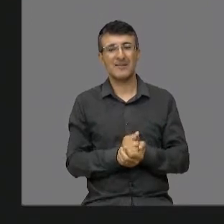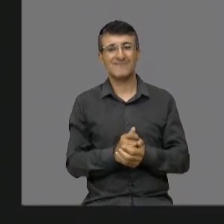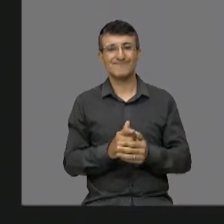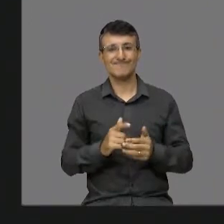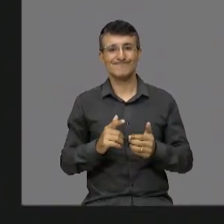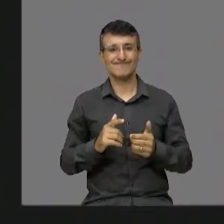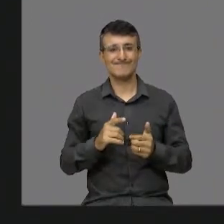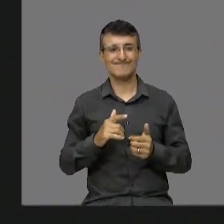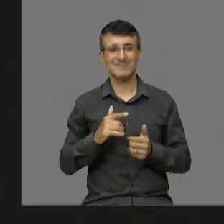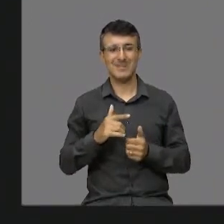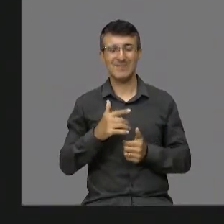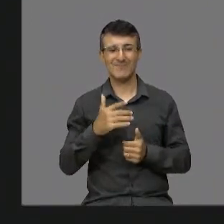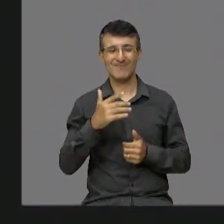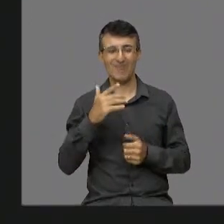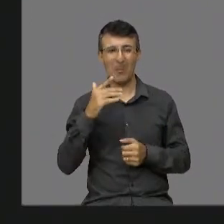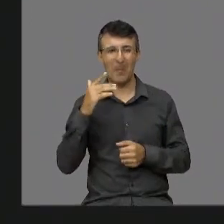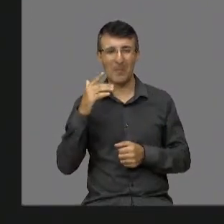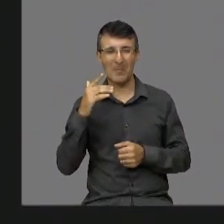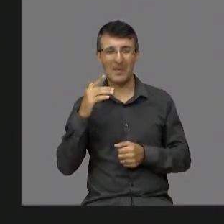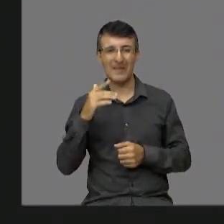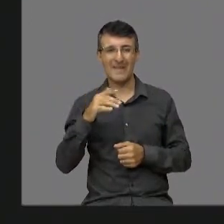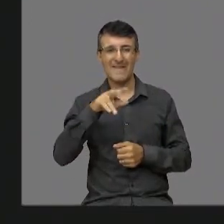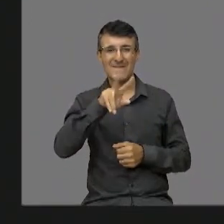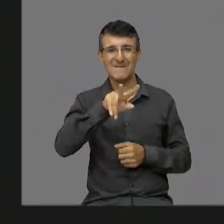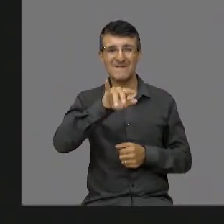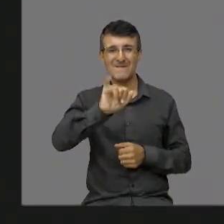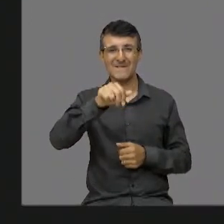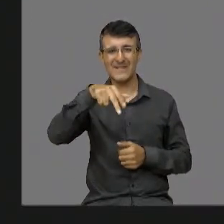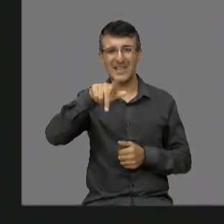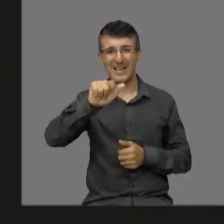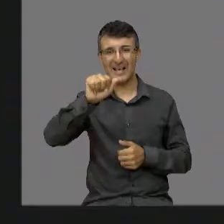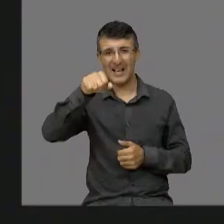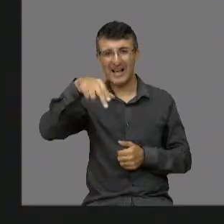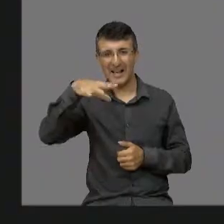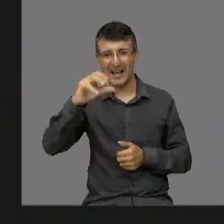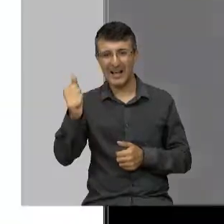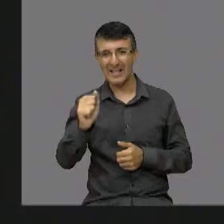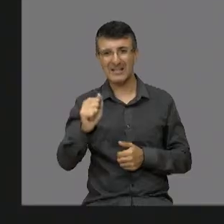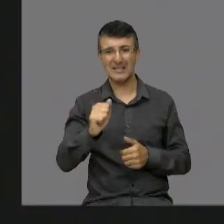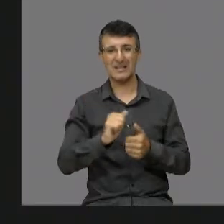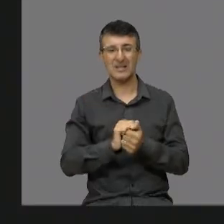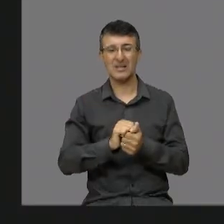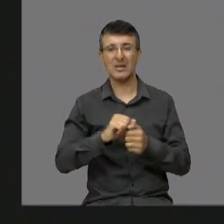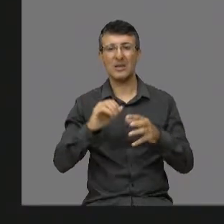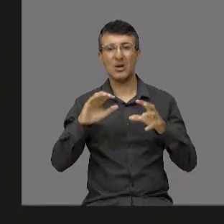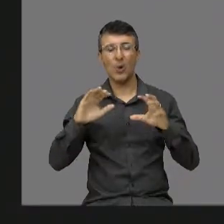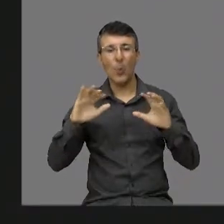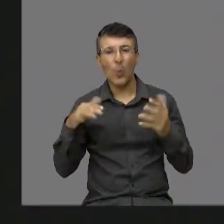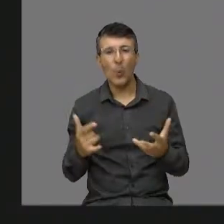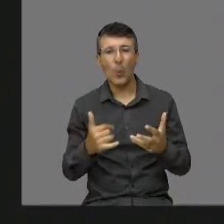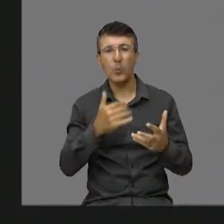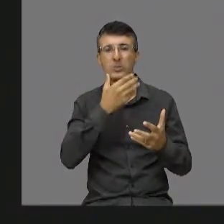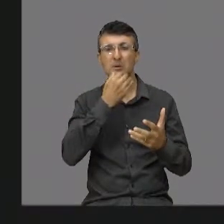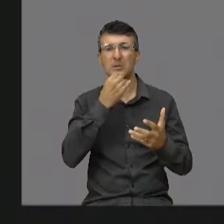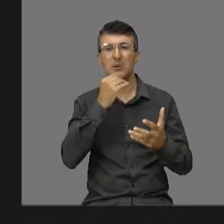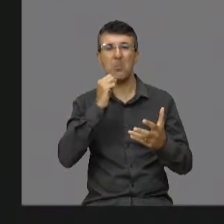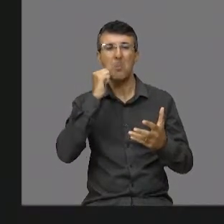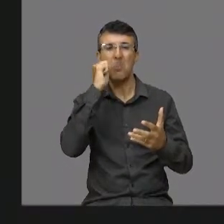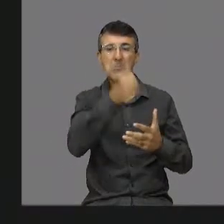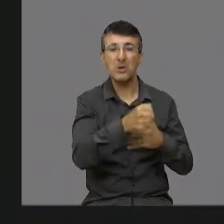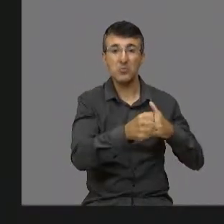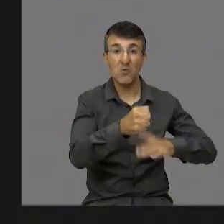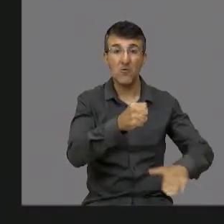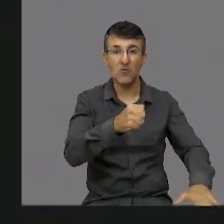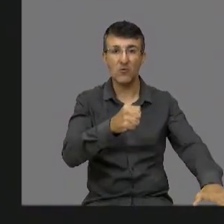uma coisa cruel também que acontece com a mulher. Mas eu queria primeiro ouvir a Cris. Muito obrigado por vocês terem vindo